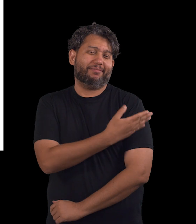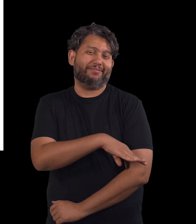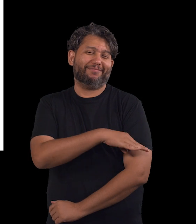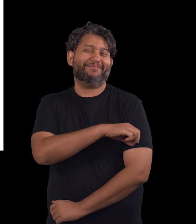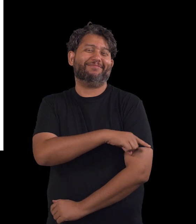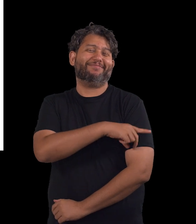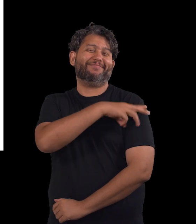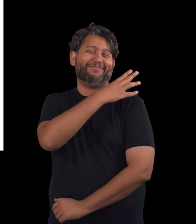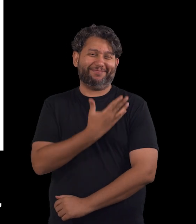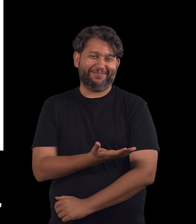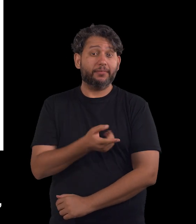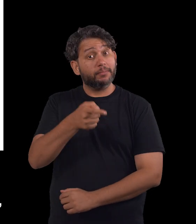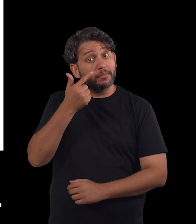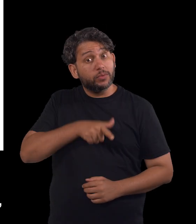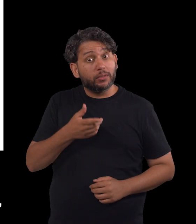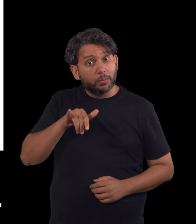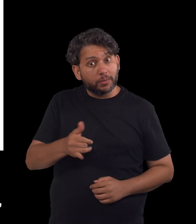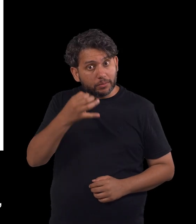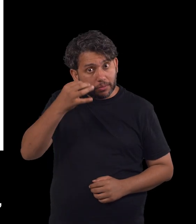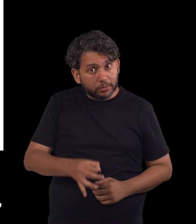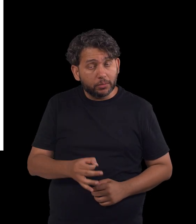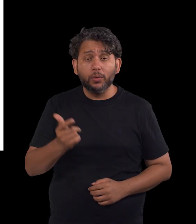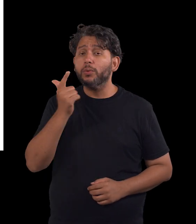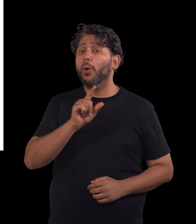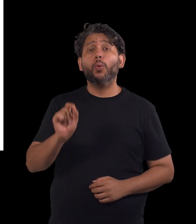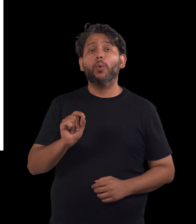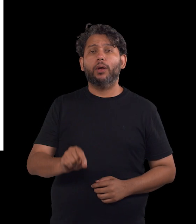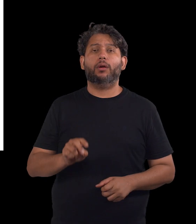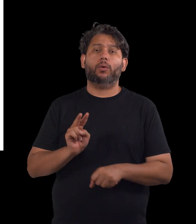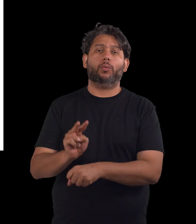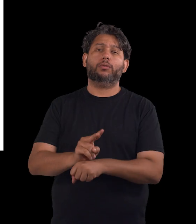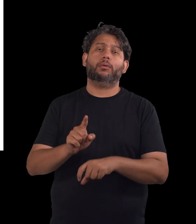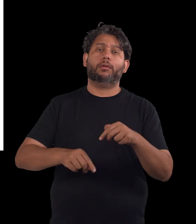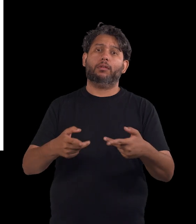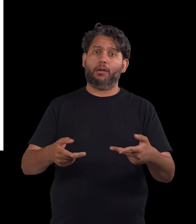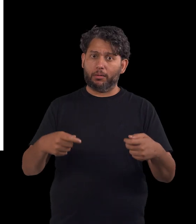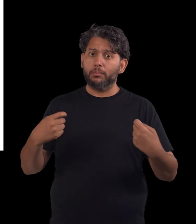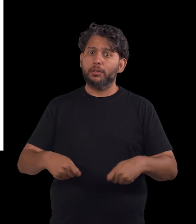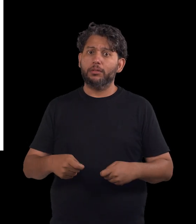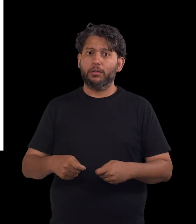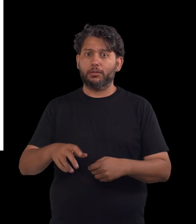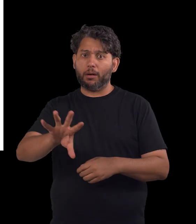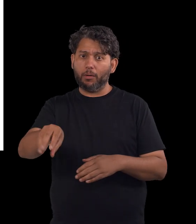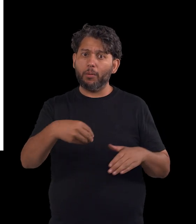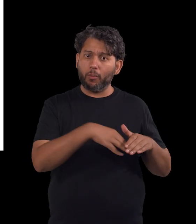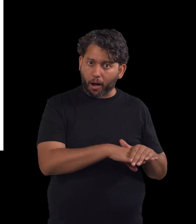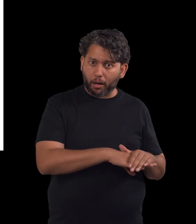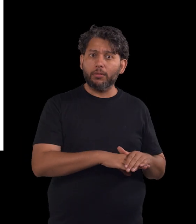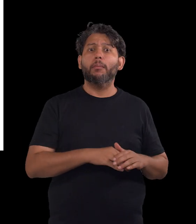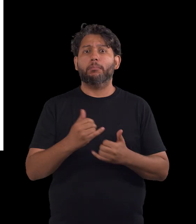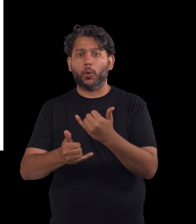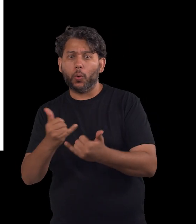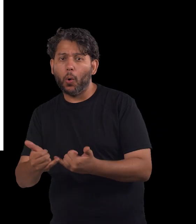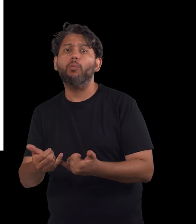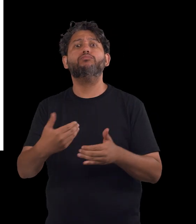anos letivos. Para que esse potencial se mantenha, é fundamental cuidar bem dos itens, guardar as peças após o